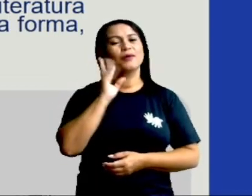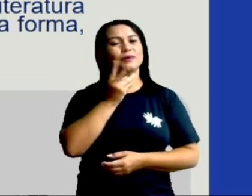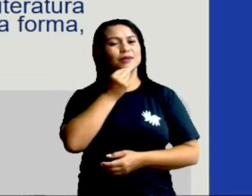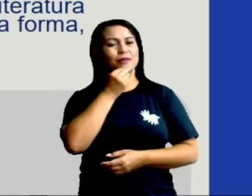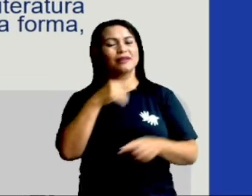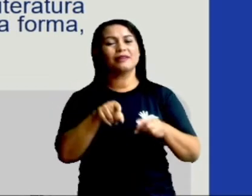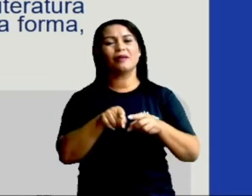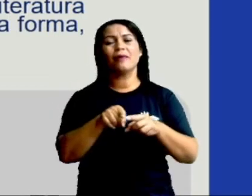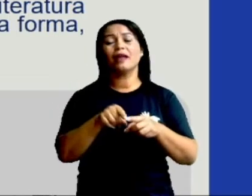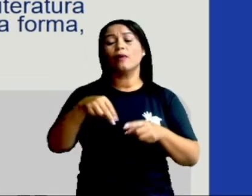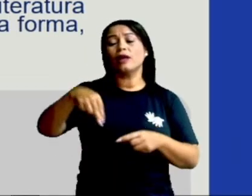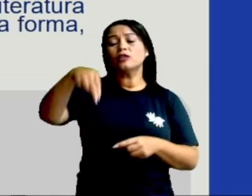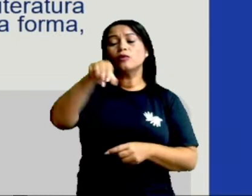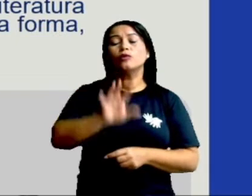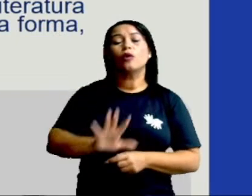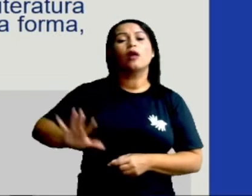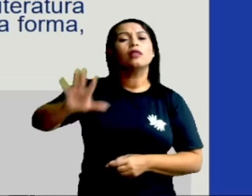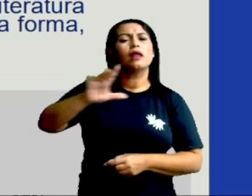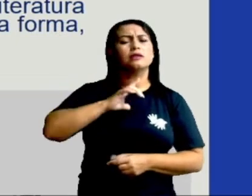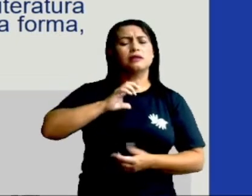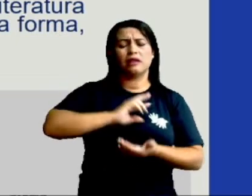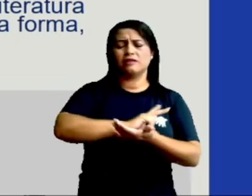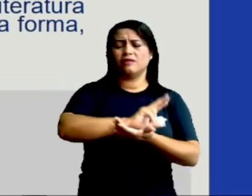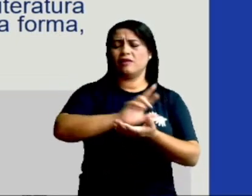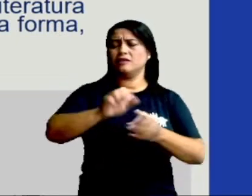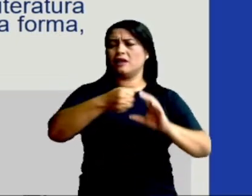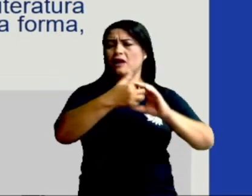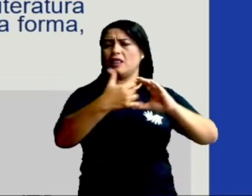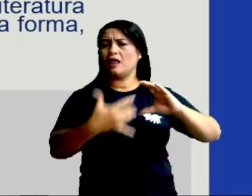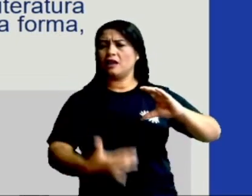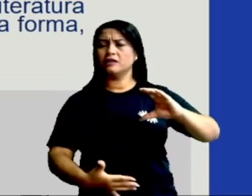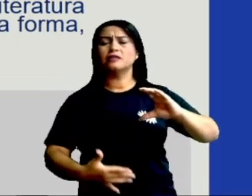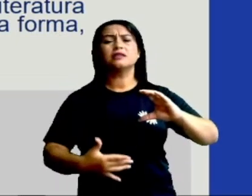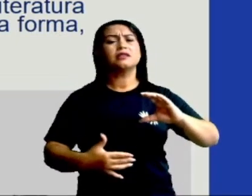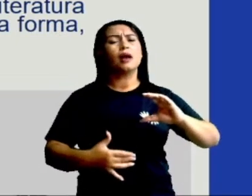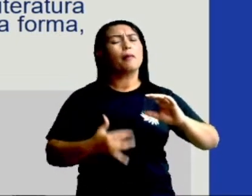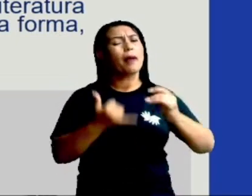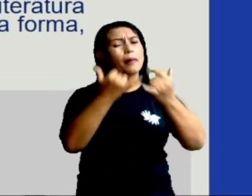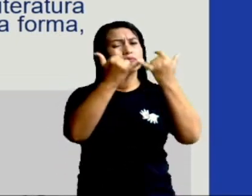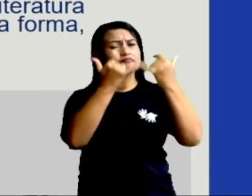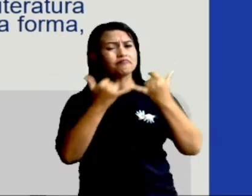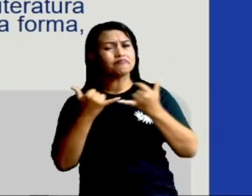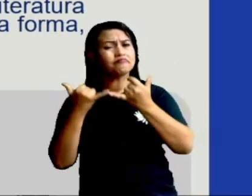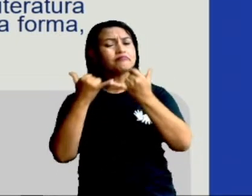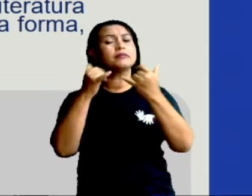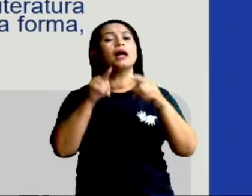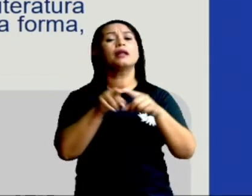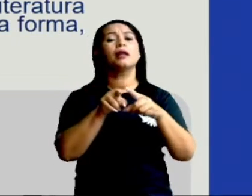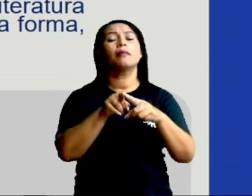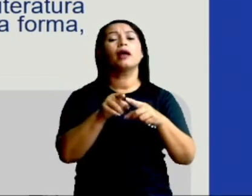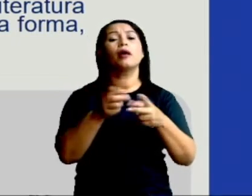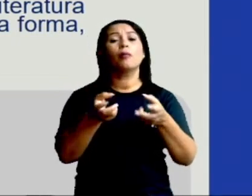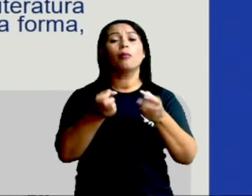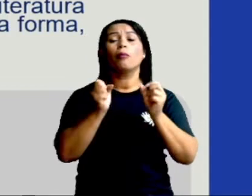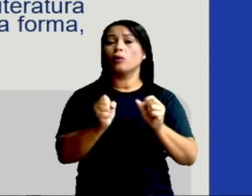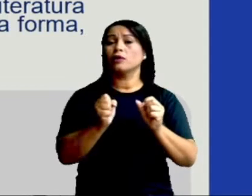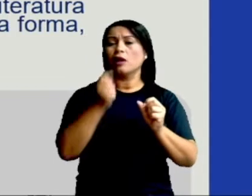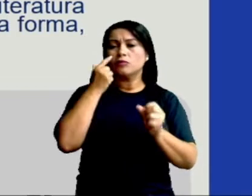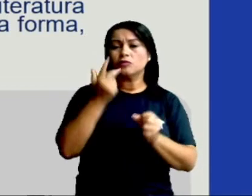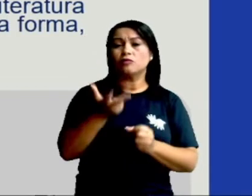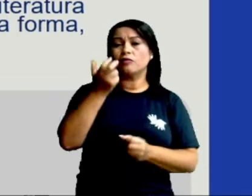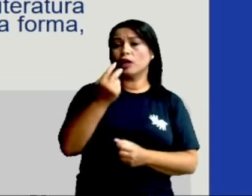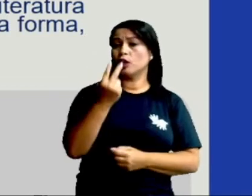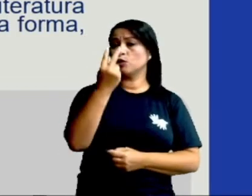na região Nordeste tem várias características bem peculiares a ela Podemos destacar duas